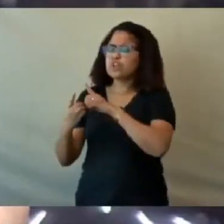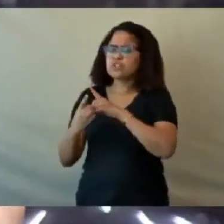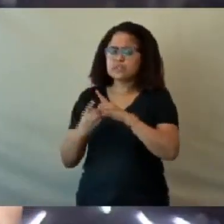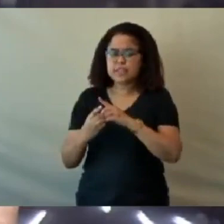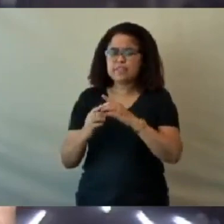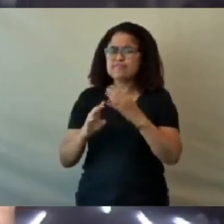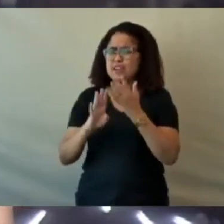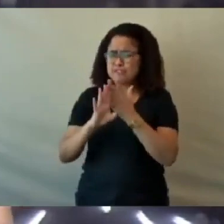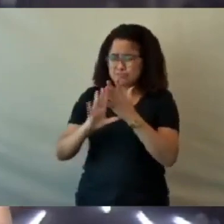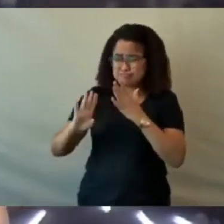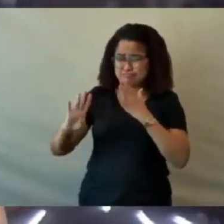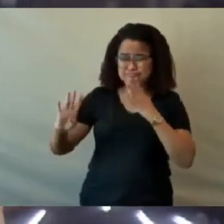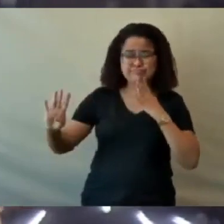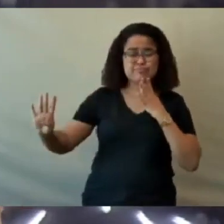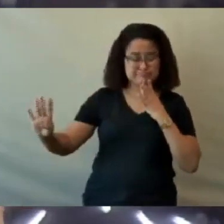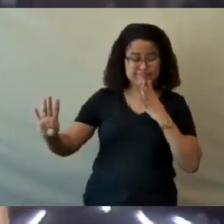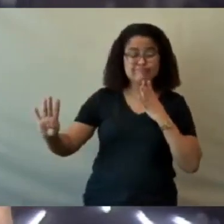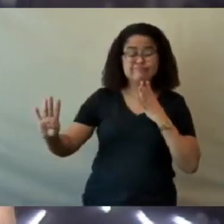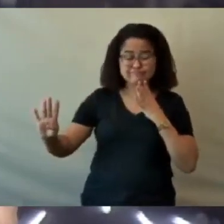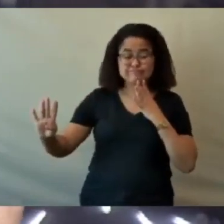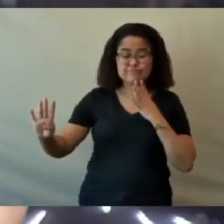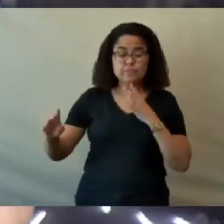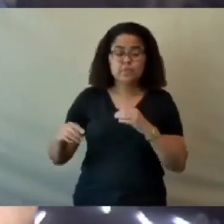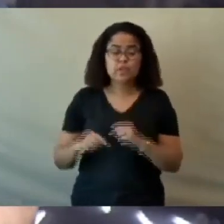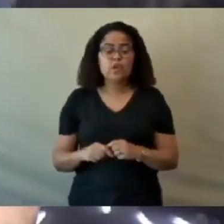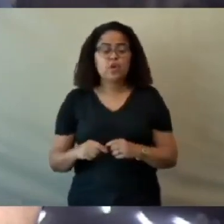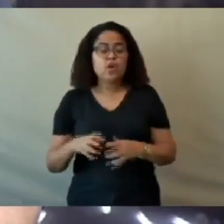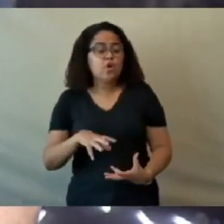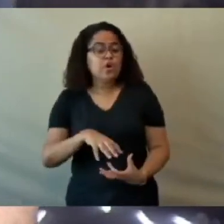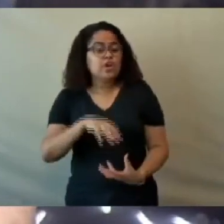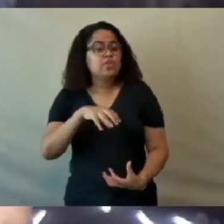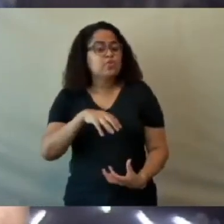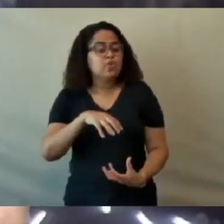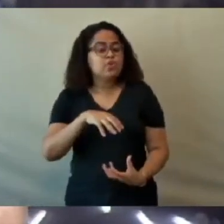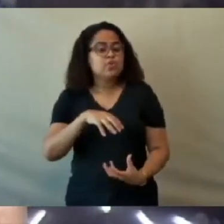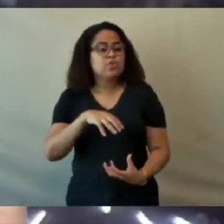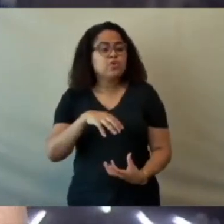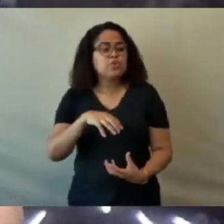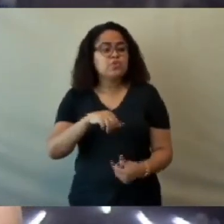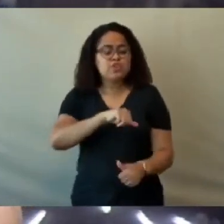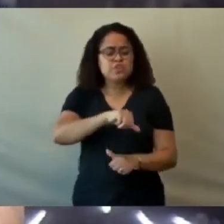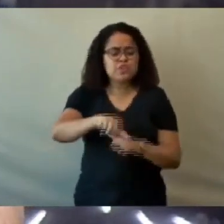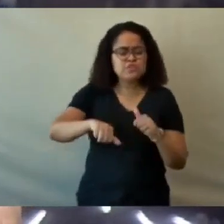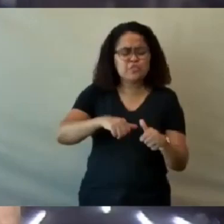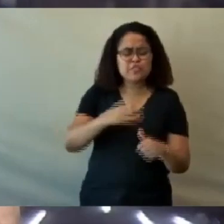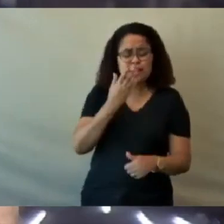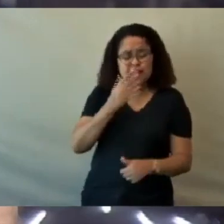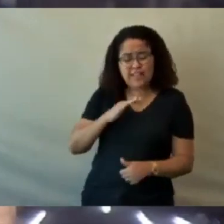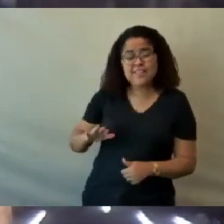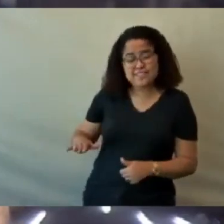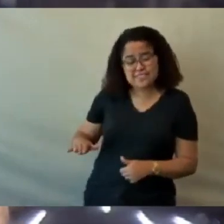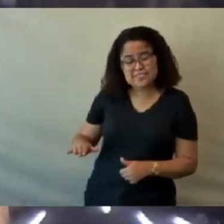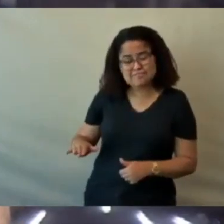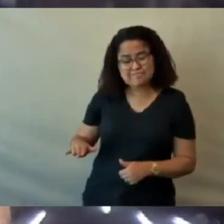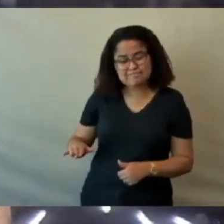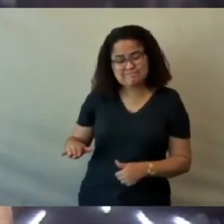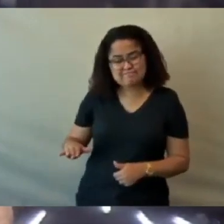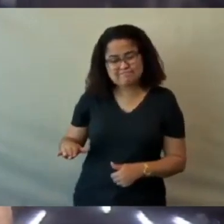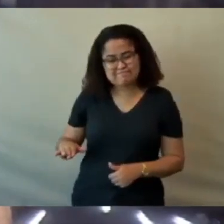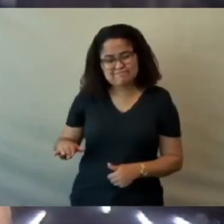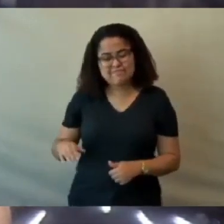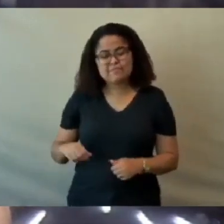Dizem que o idoso acaba virando criança, então, nós vamos ter que voltar a ter creches para os idosos,